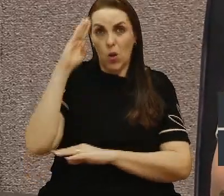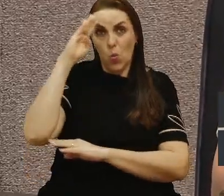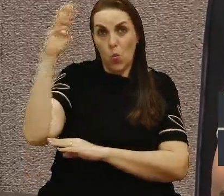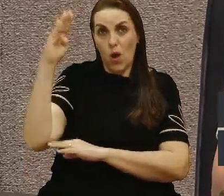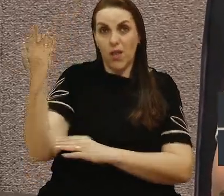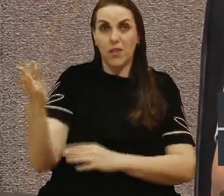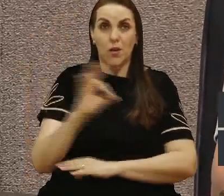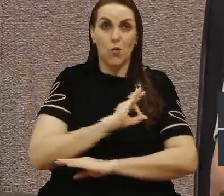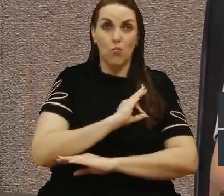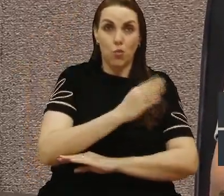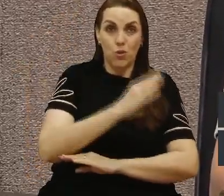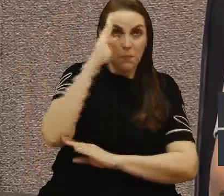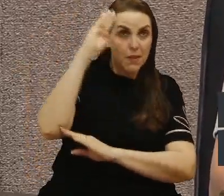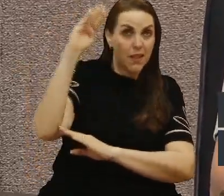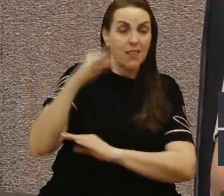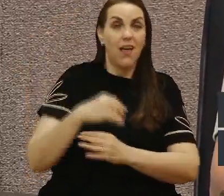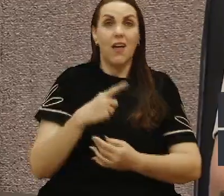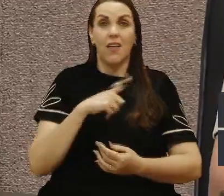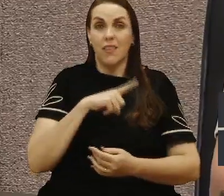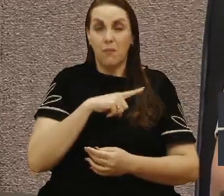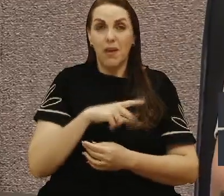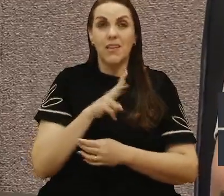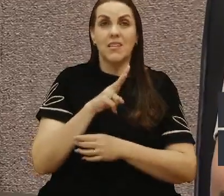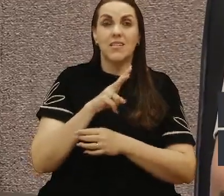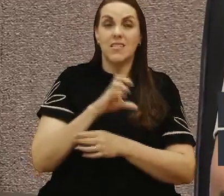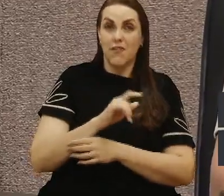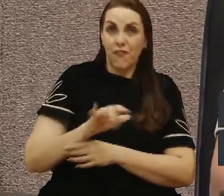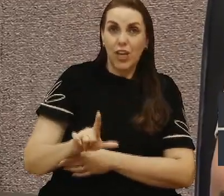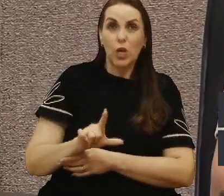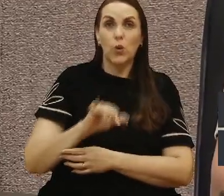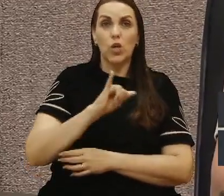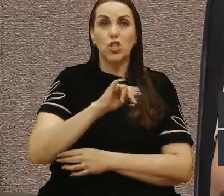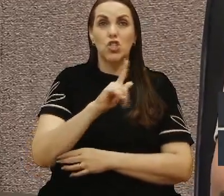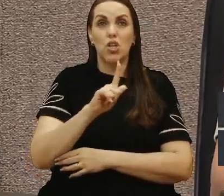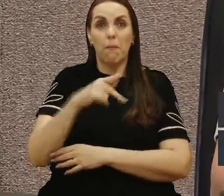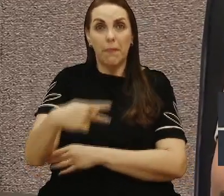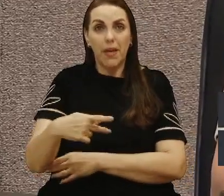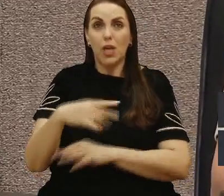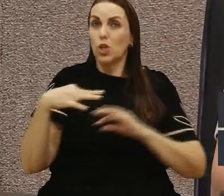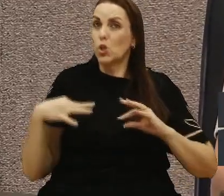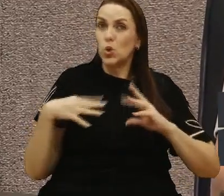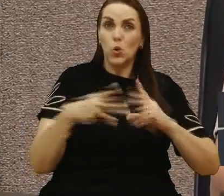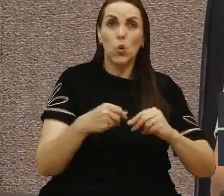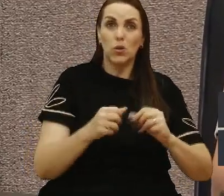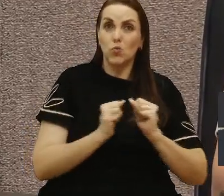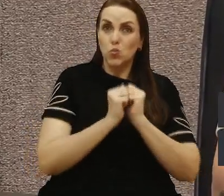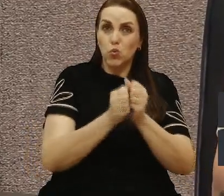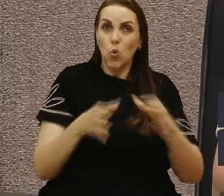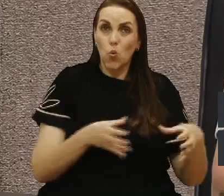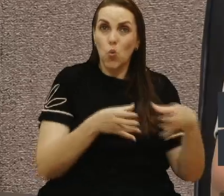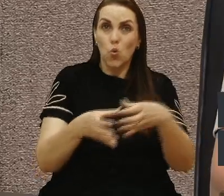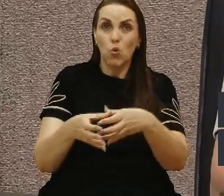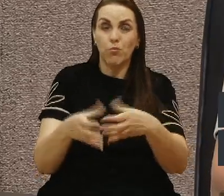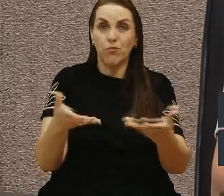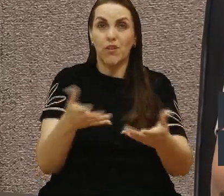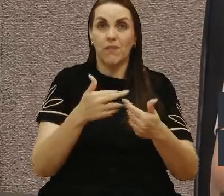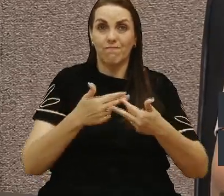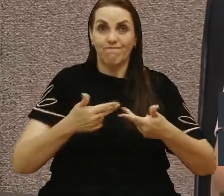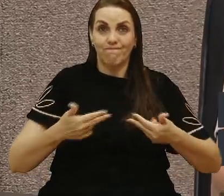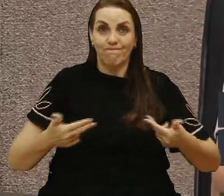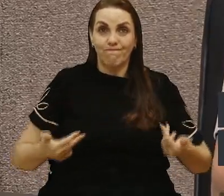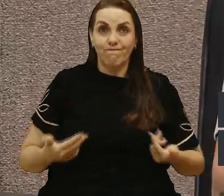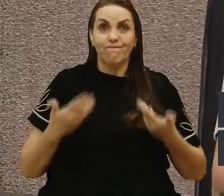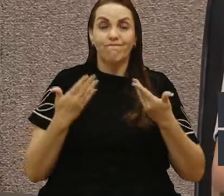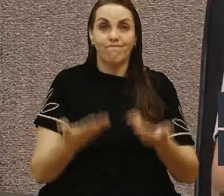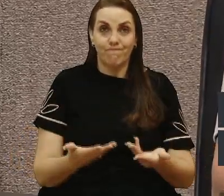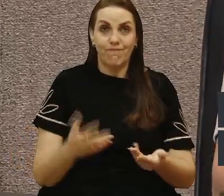pela Polícia Militar, pela Polícia Civil, pelo IGP e por todas as outras forças paralelas. Então, é preciso que se dê a